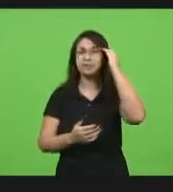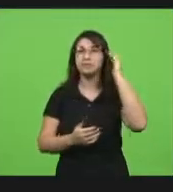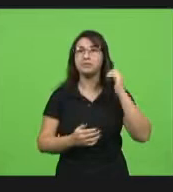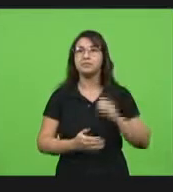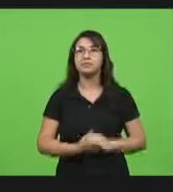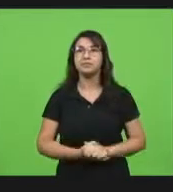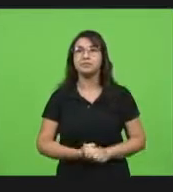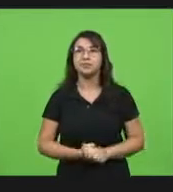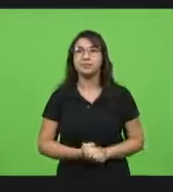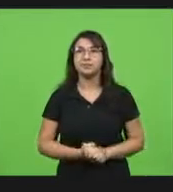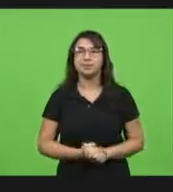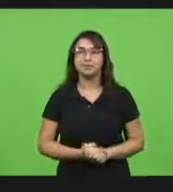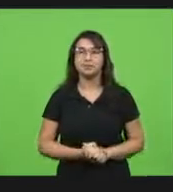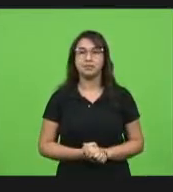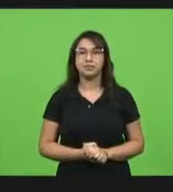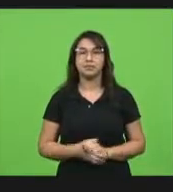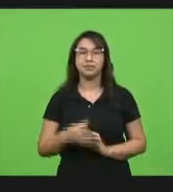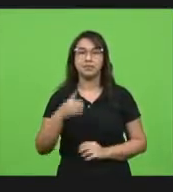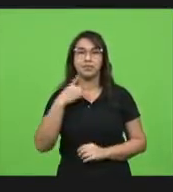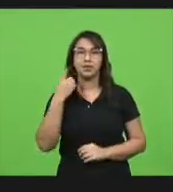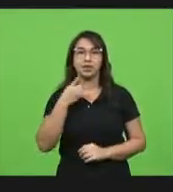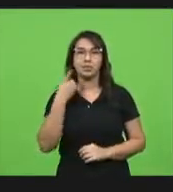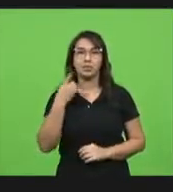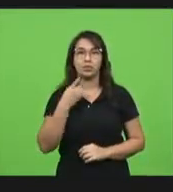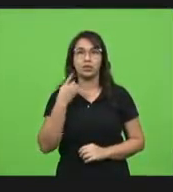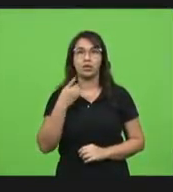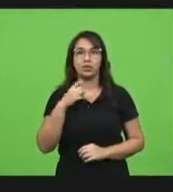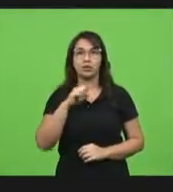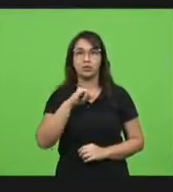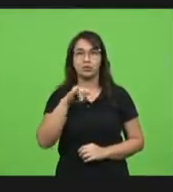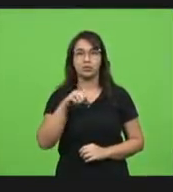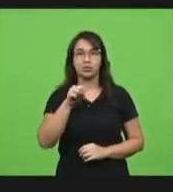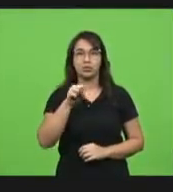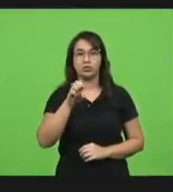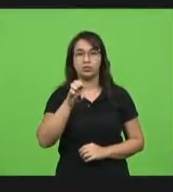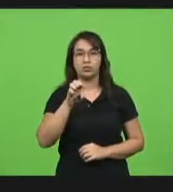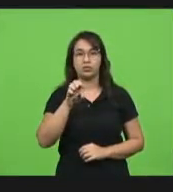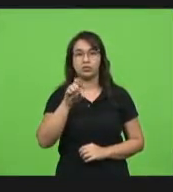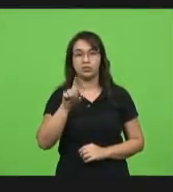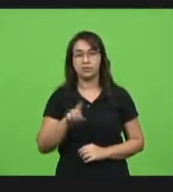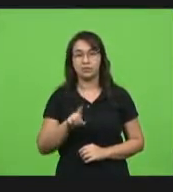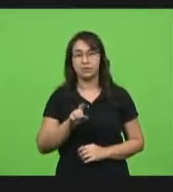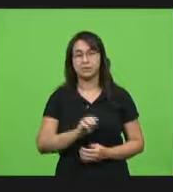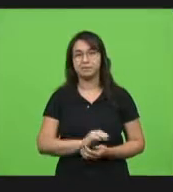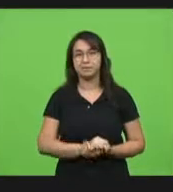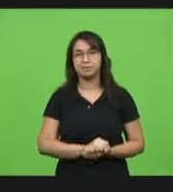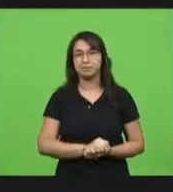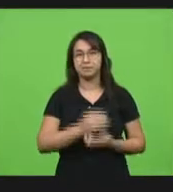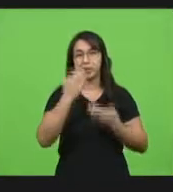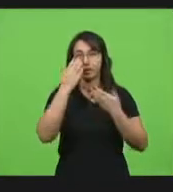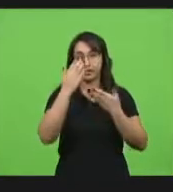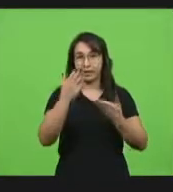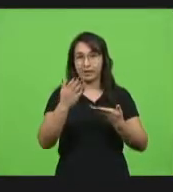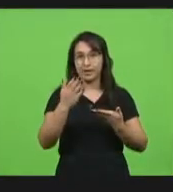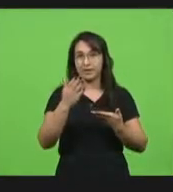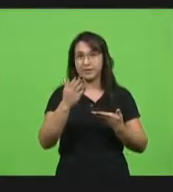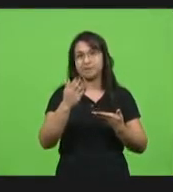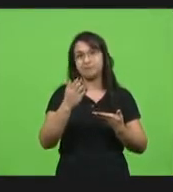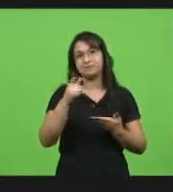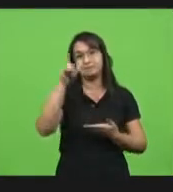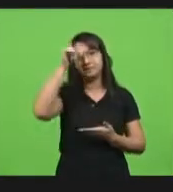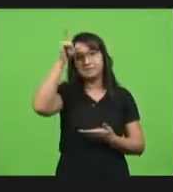Deputado José Milton Schaefer, por um tempo de até 3 minutos. Obrigado, deputado Sargento Lima, deputado